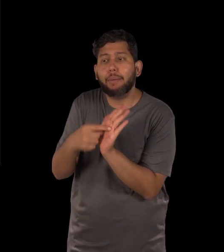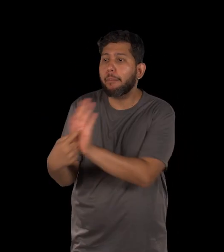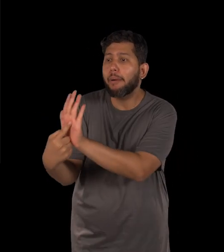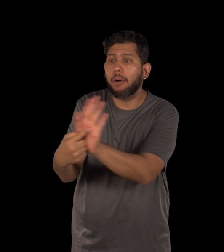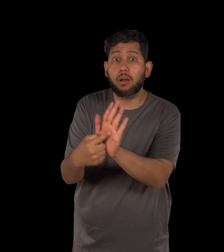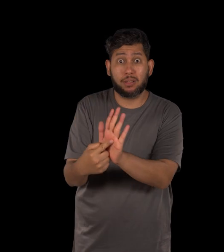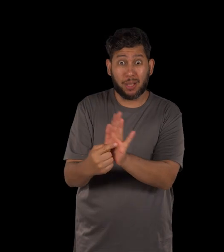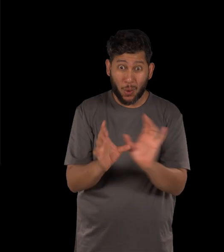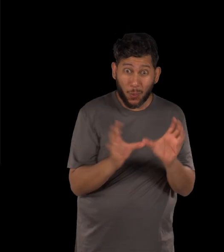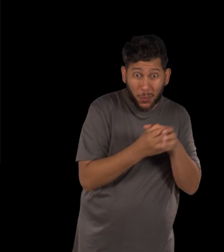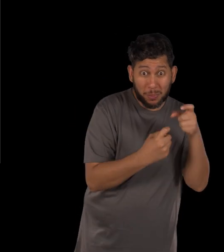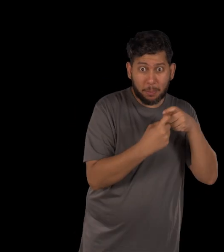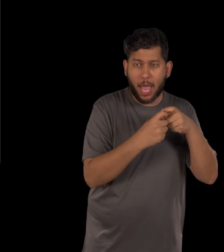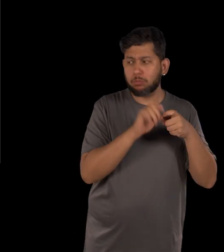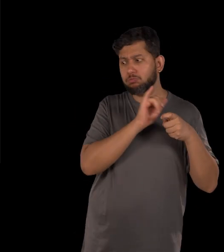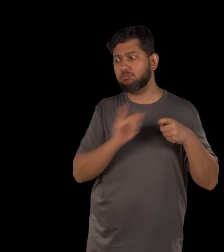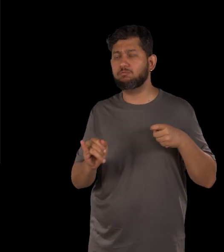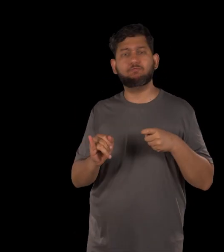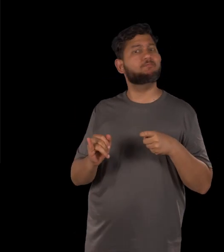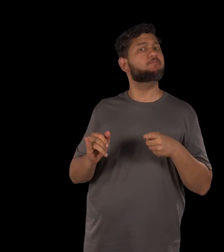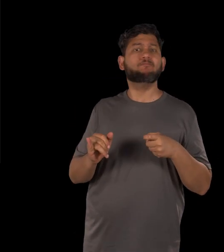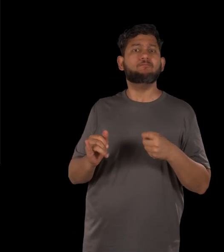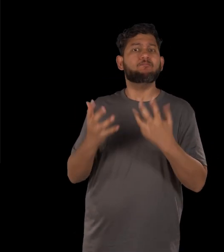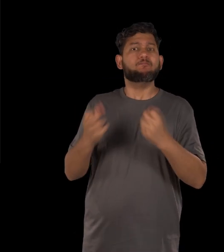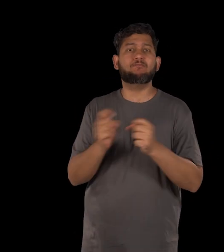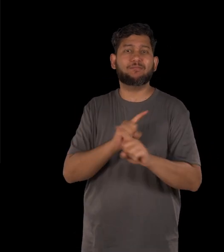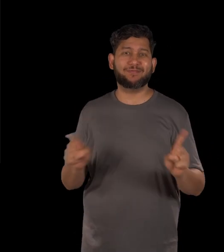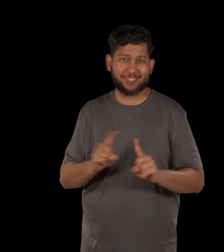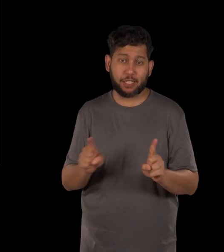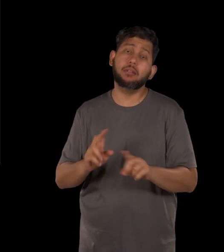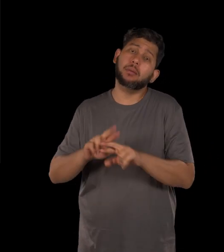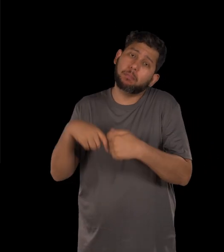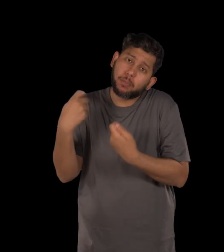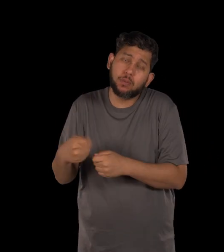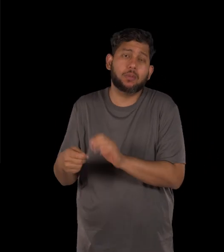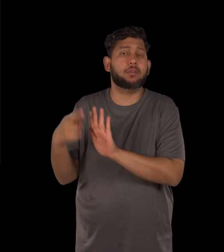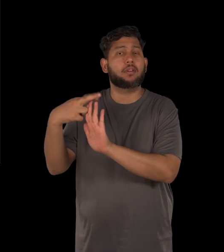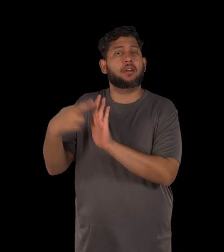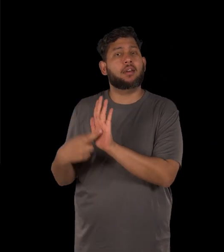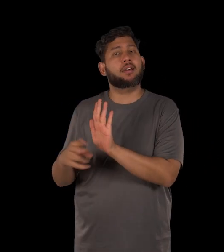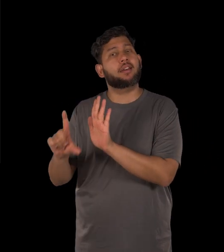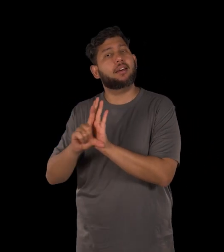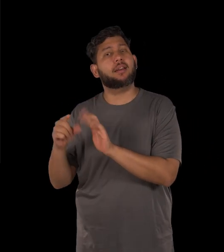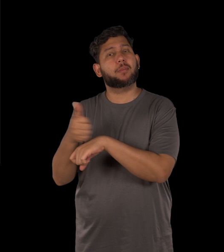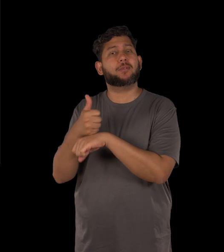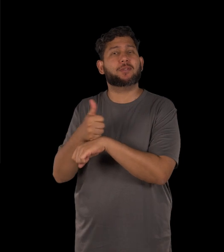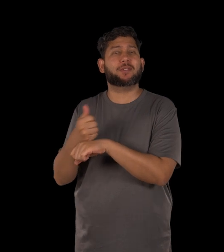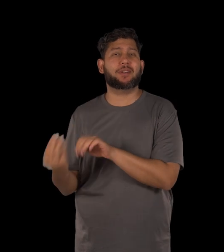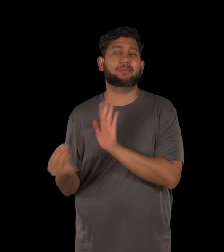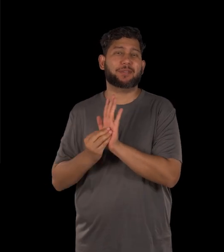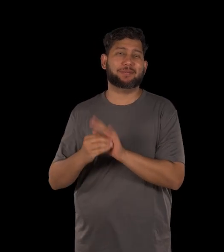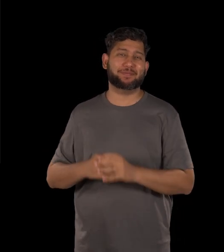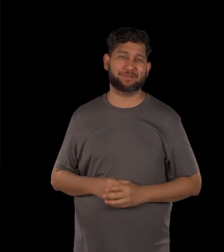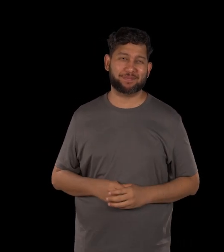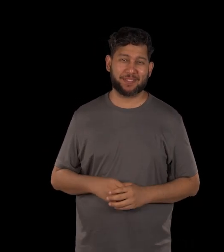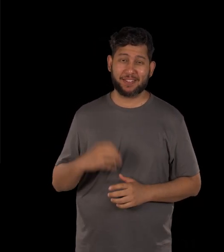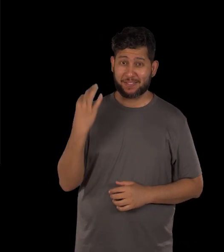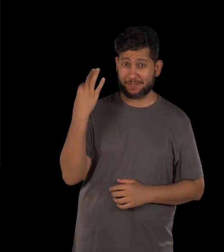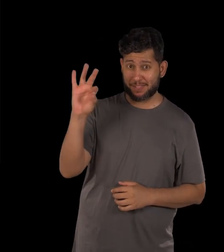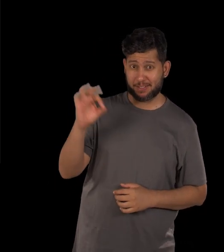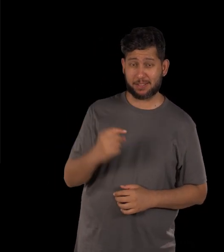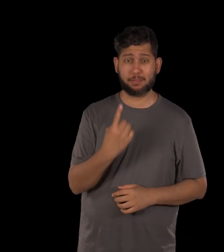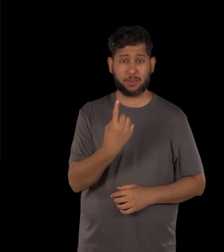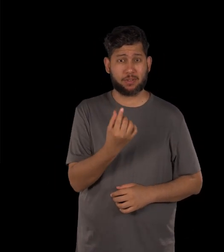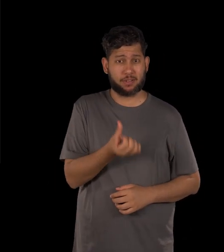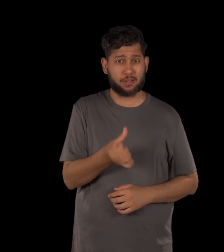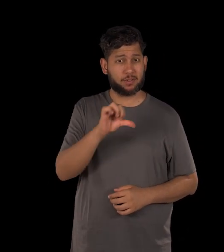dos médicos. Isso culminou com a legalização da prática dos boticários, em 1704.